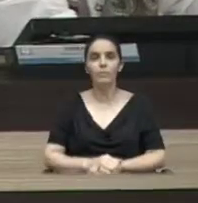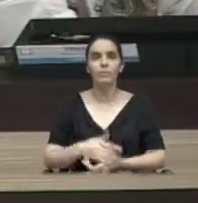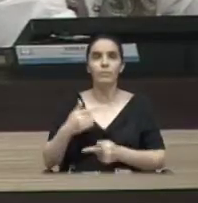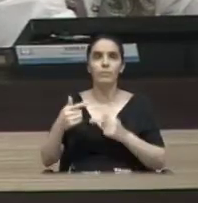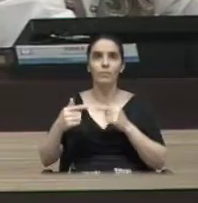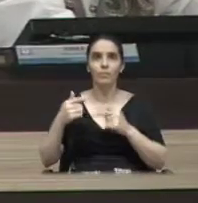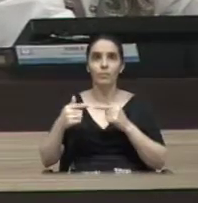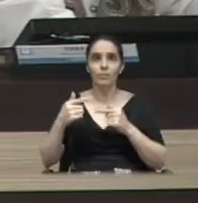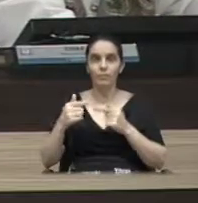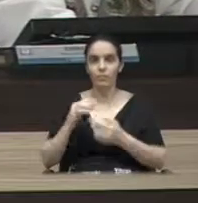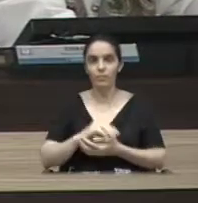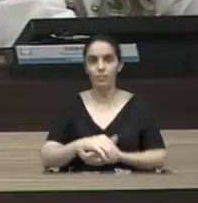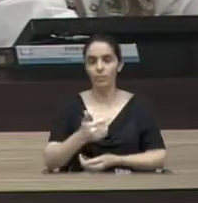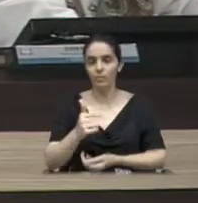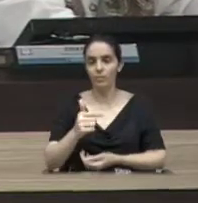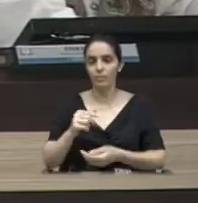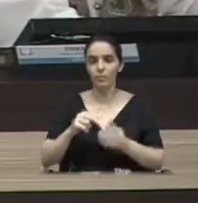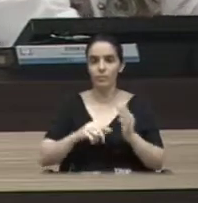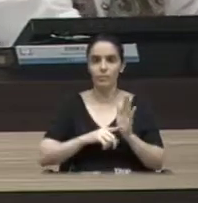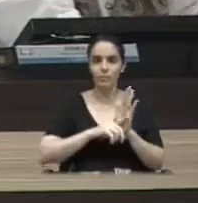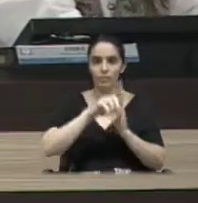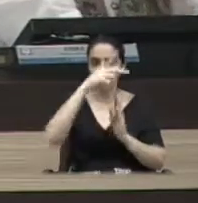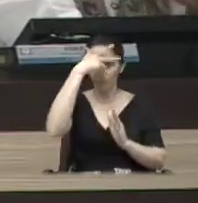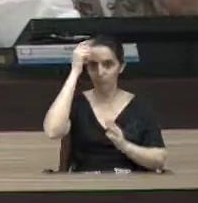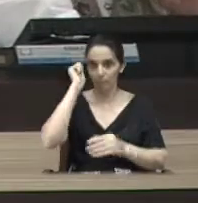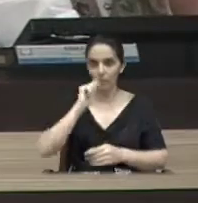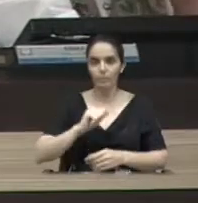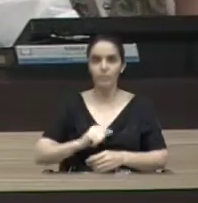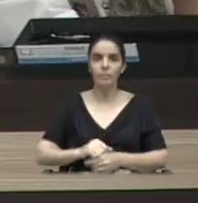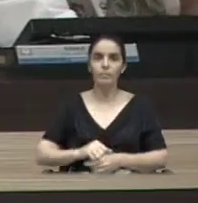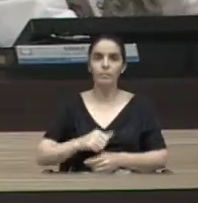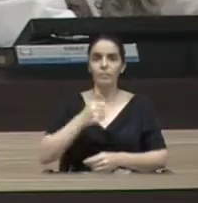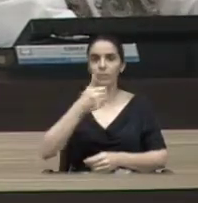discussão. Não havendo executivo. Requerimento